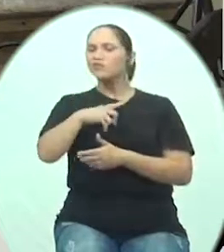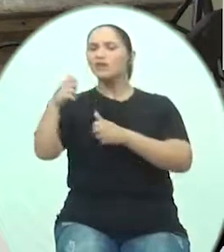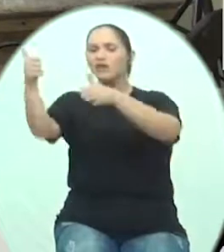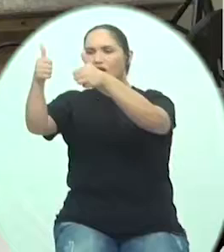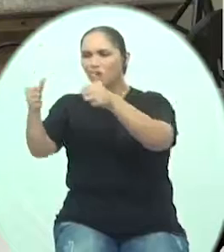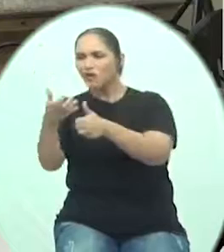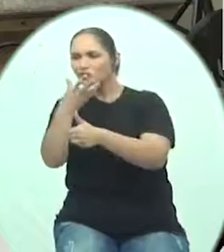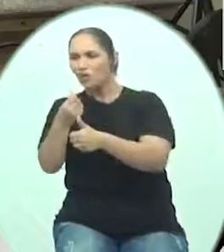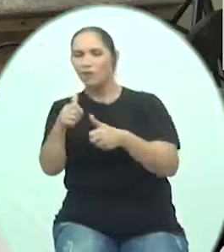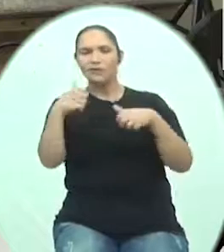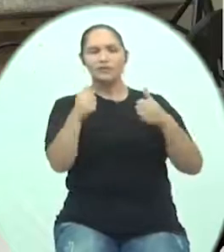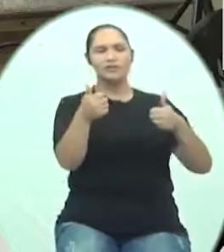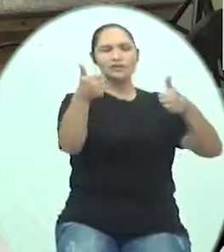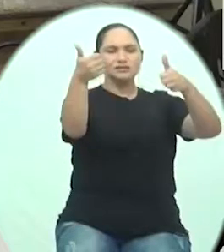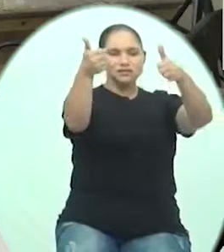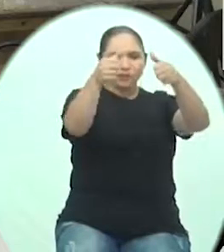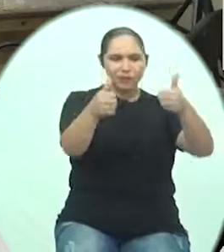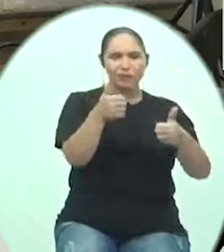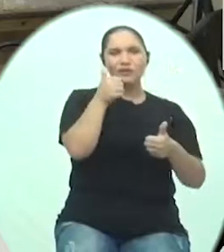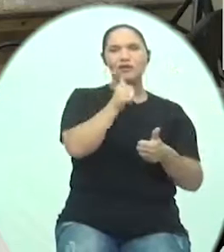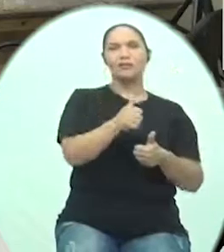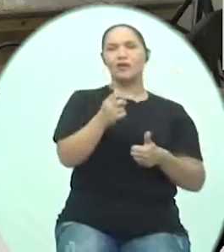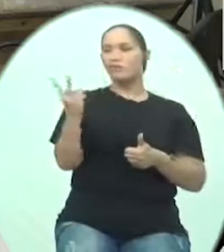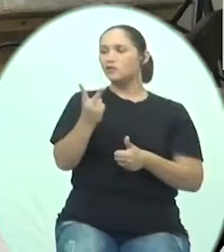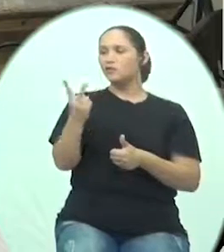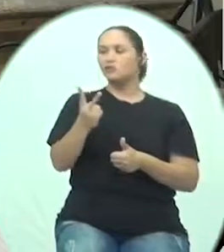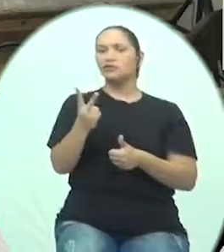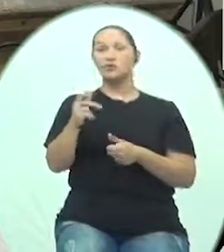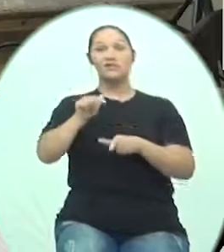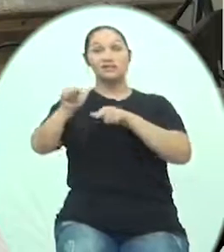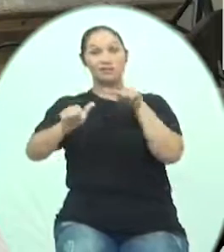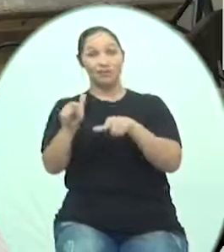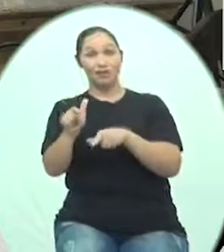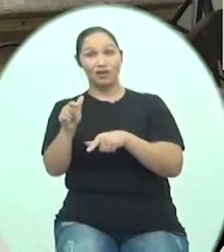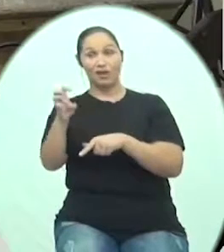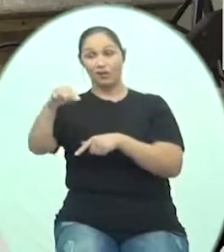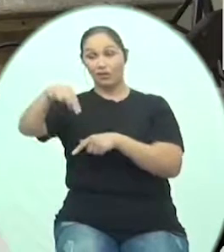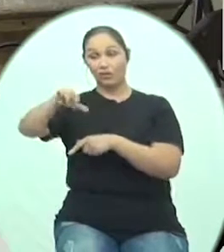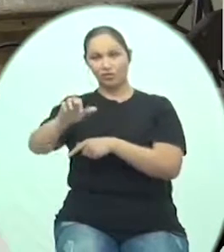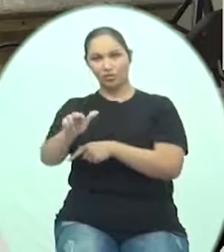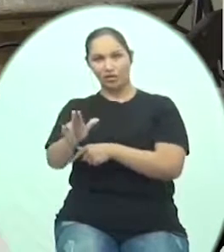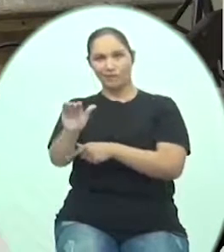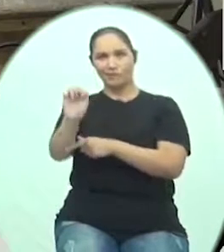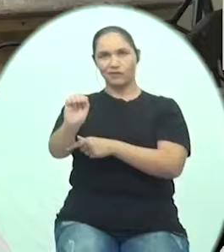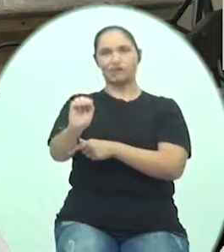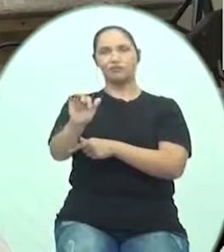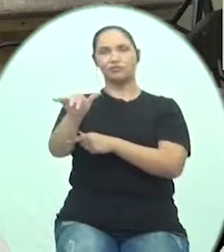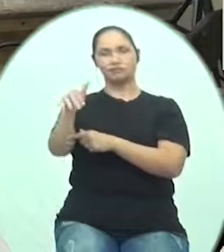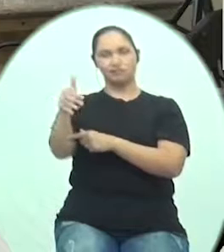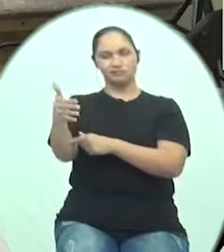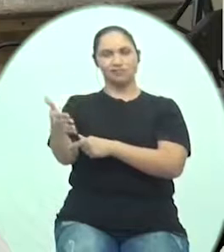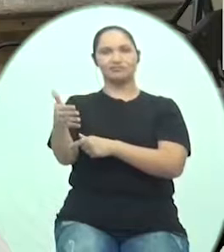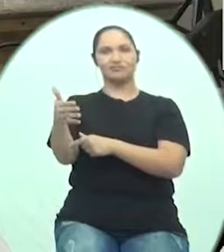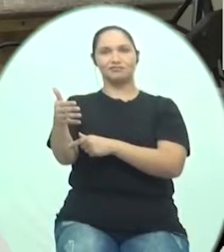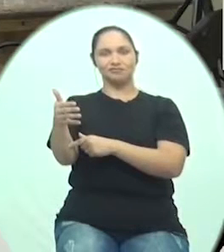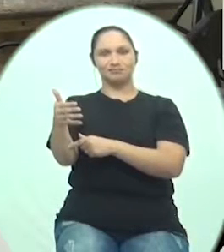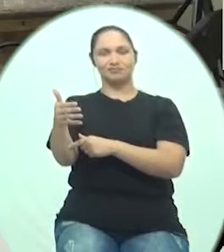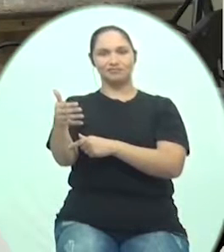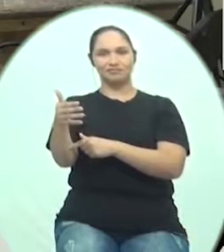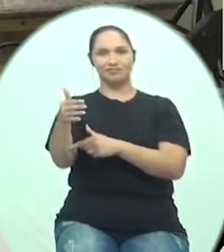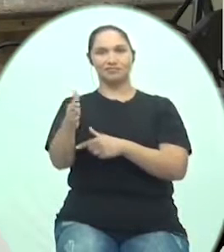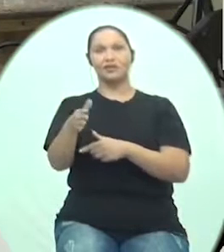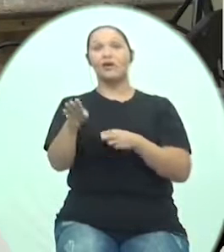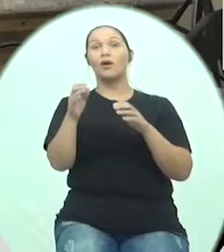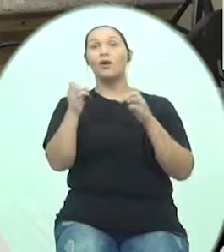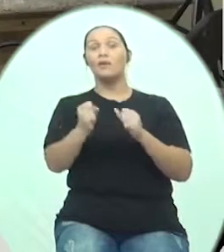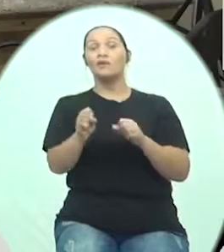colheitadeira também ou melhor voltar como era aquele aquele era enorme lá em cima aí tirar o Operário e botar ali para baixo essa é